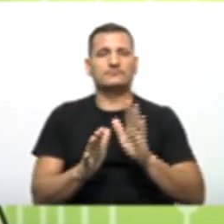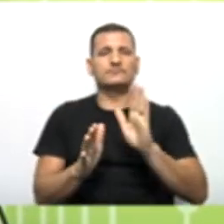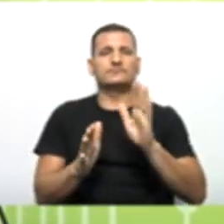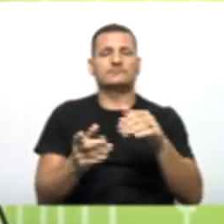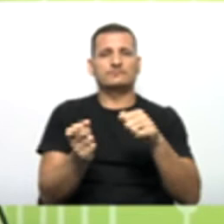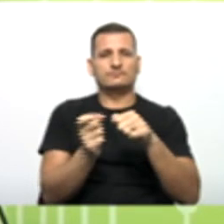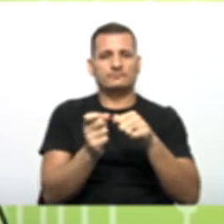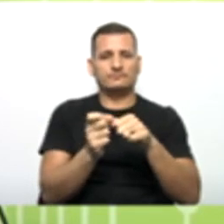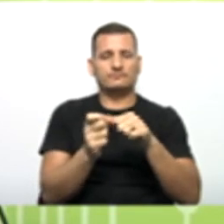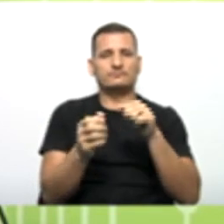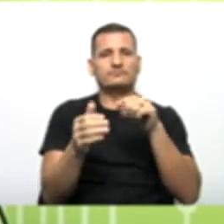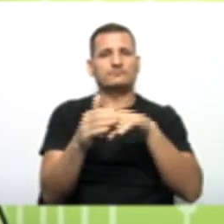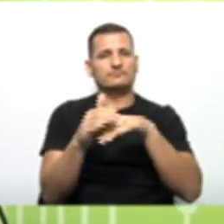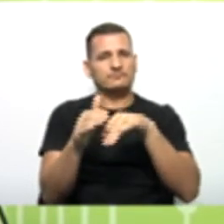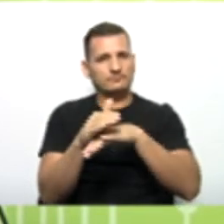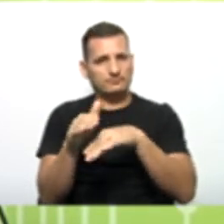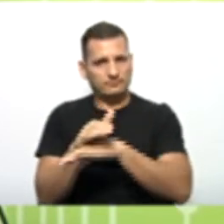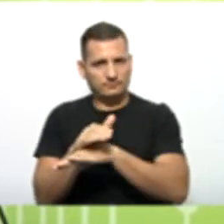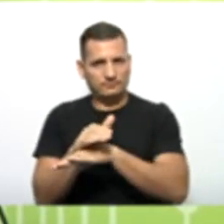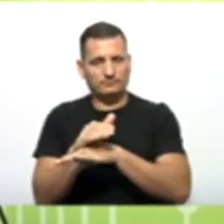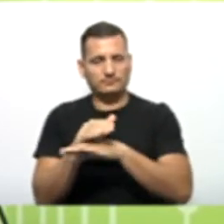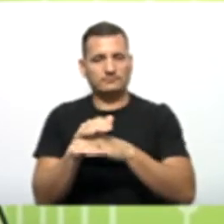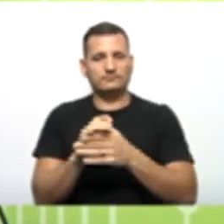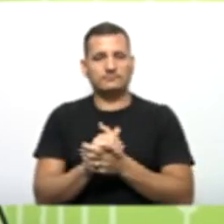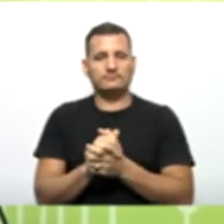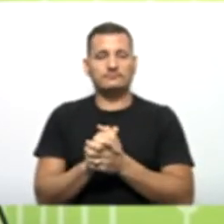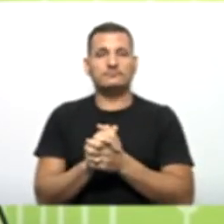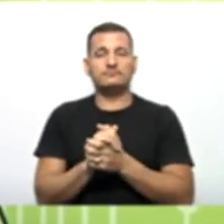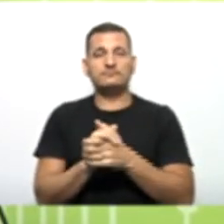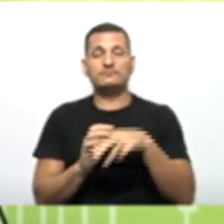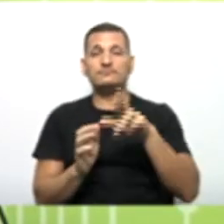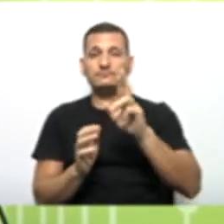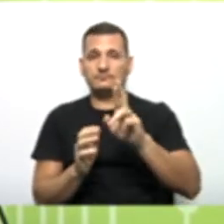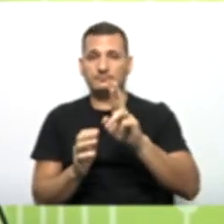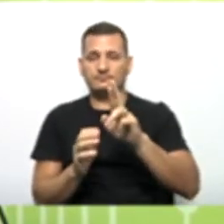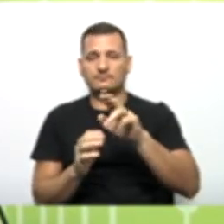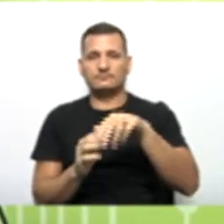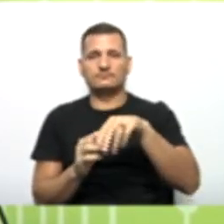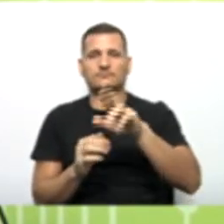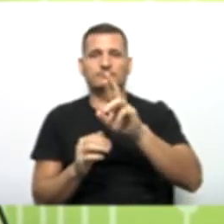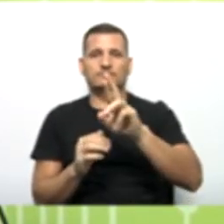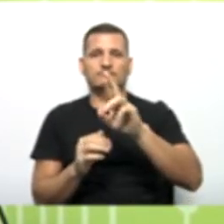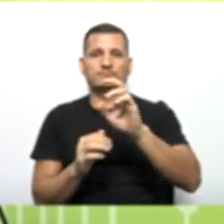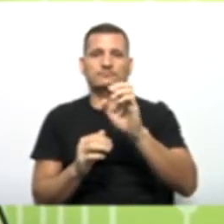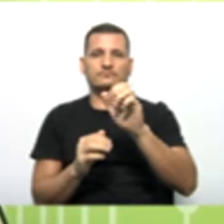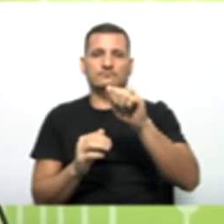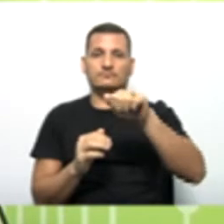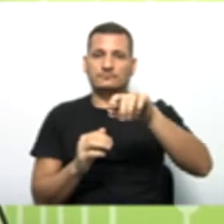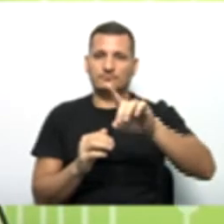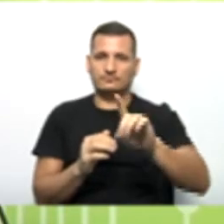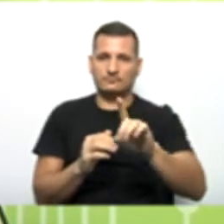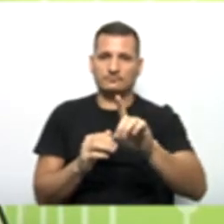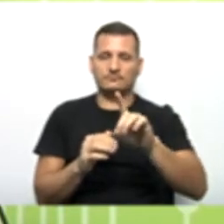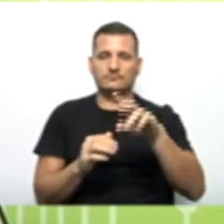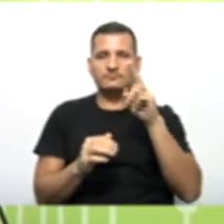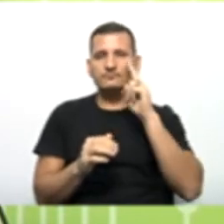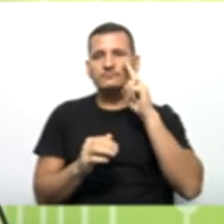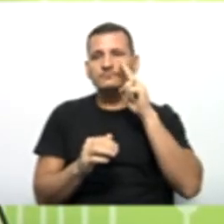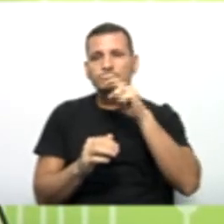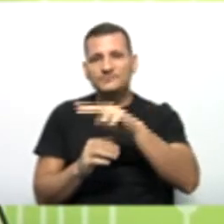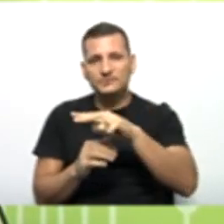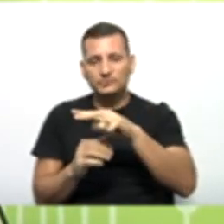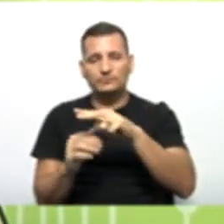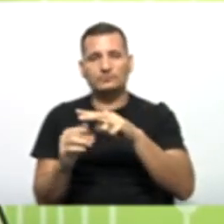de o insight o rq é de ride então nós vimos os contatos nós